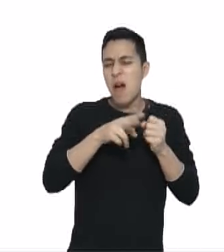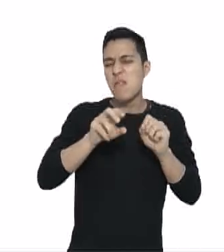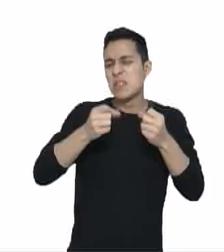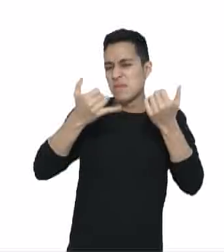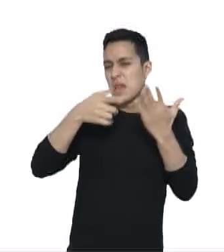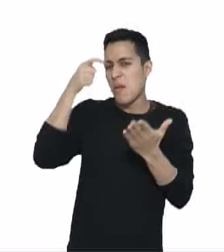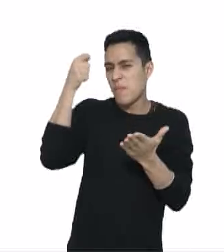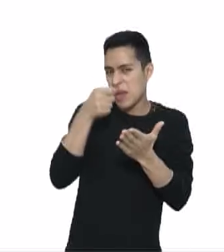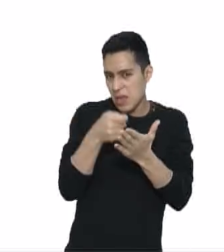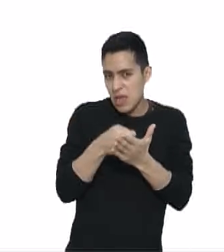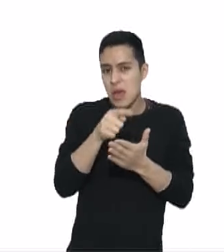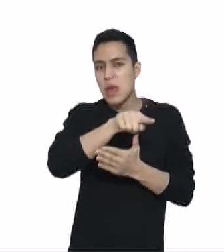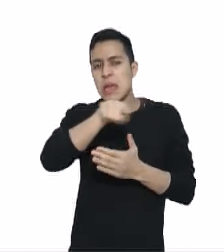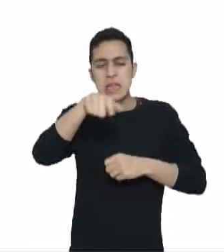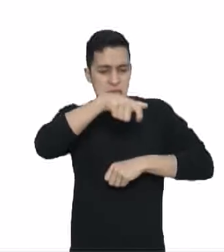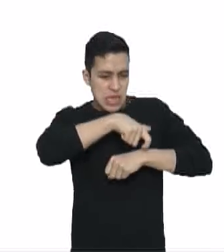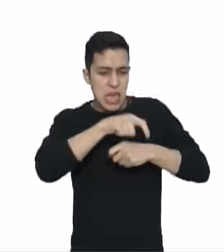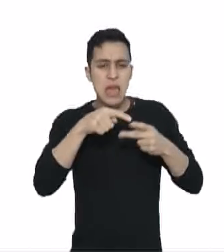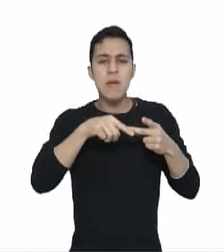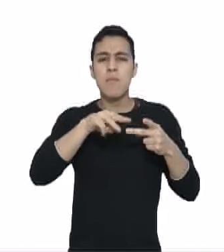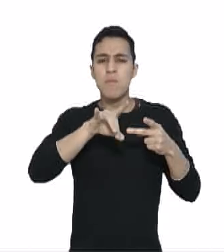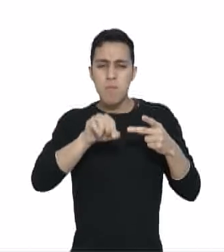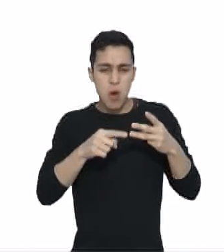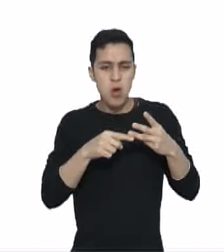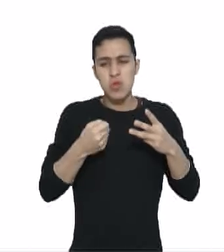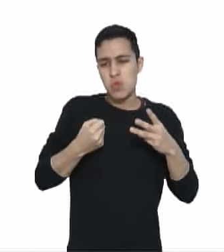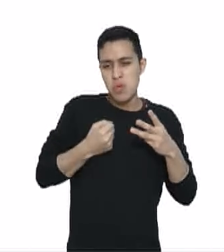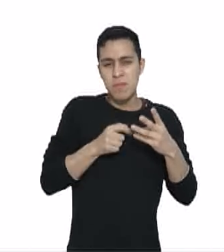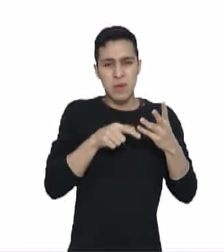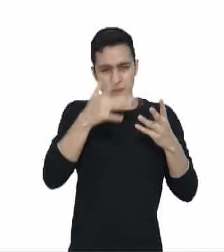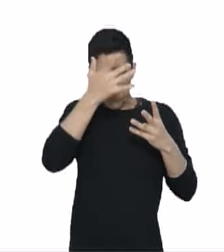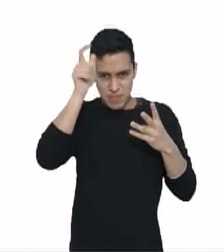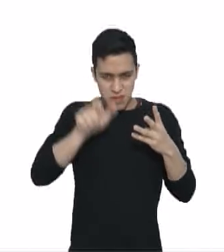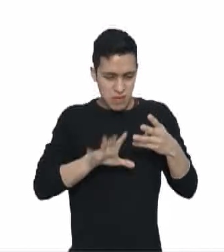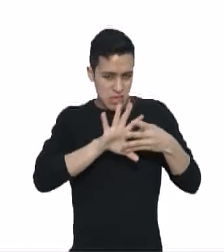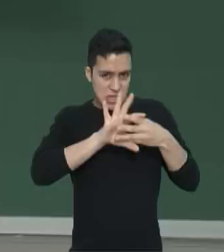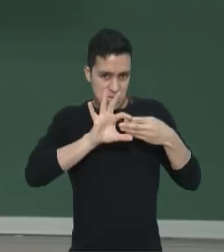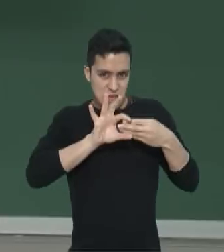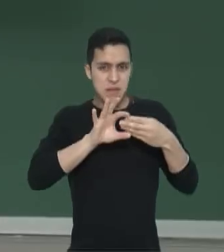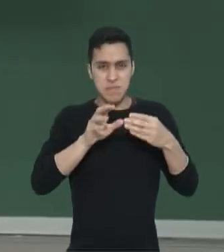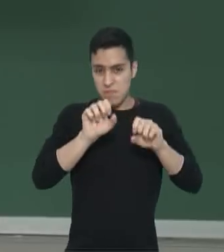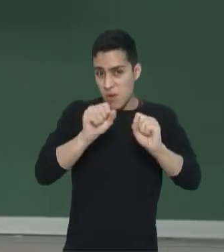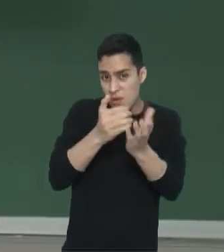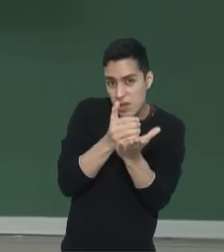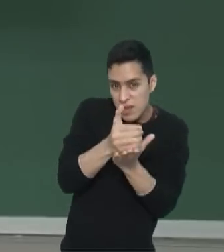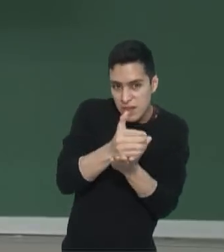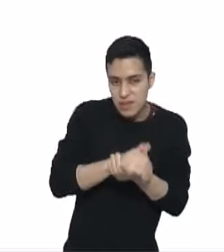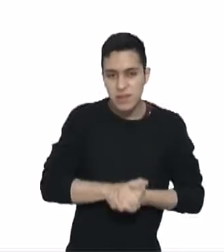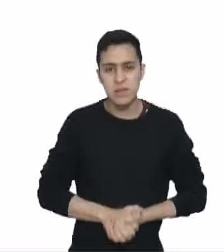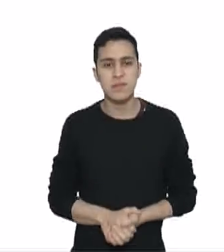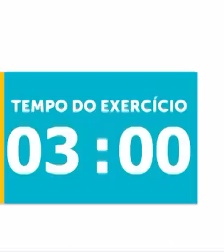obrigatoriedade. Indique seu tempo, modo, número e pessoa. Pode começar.